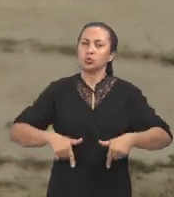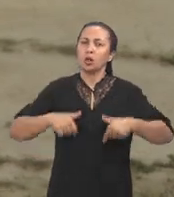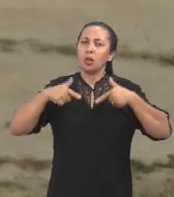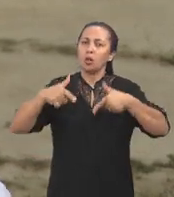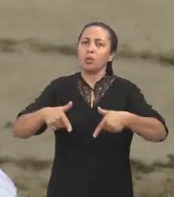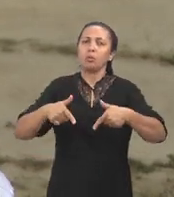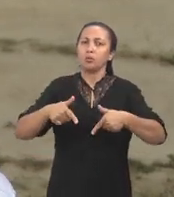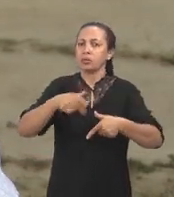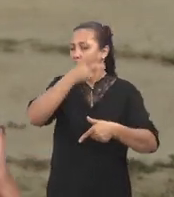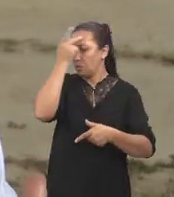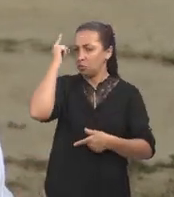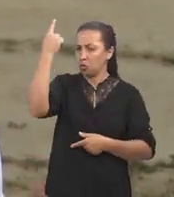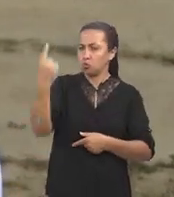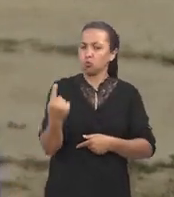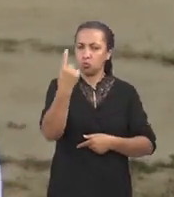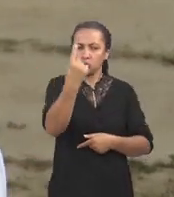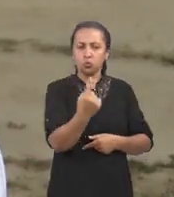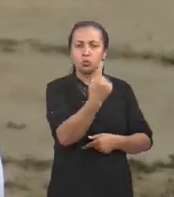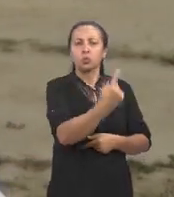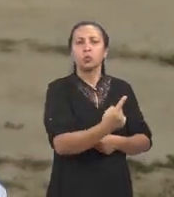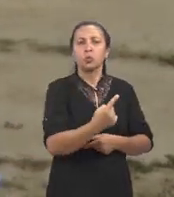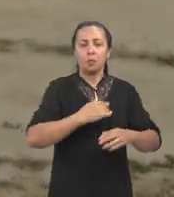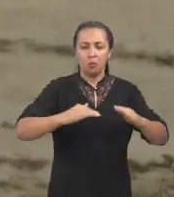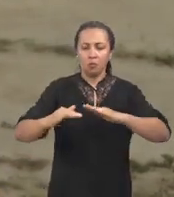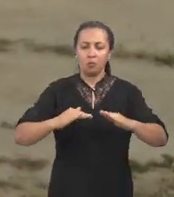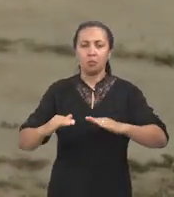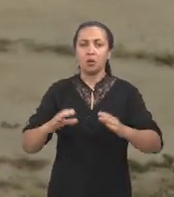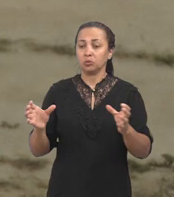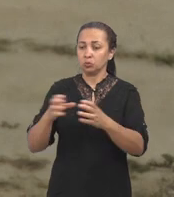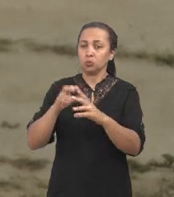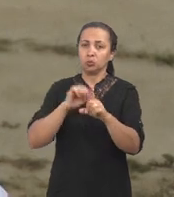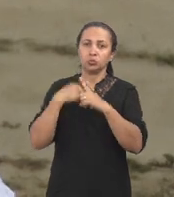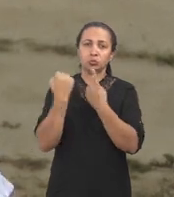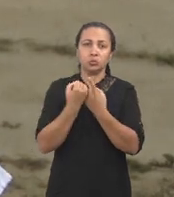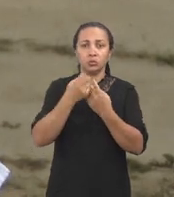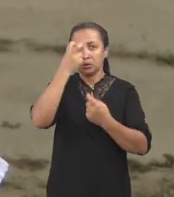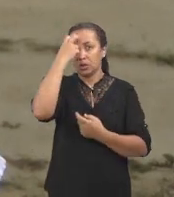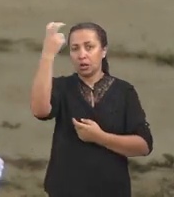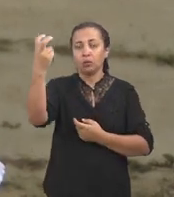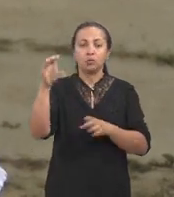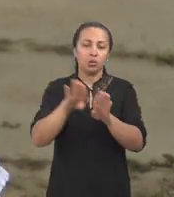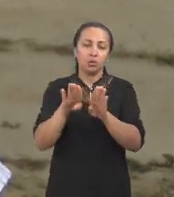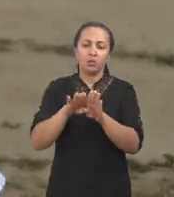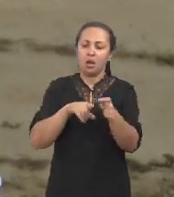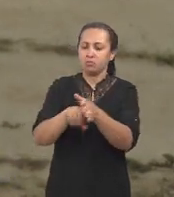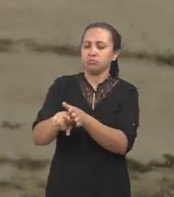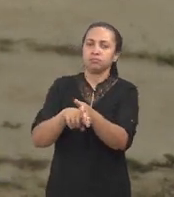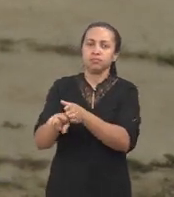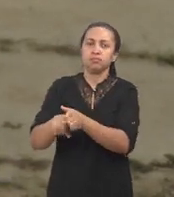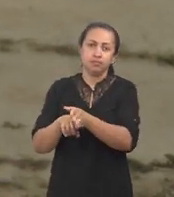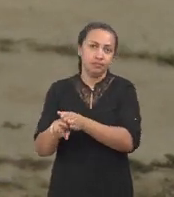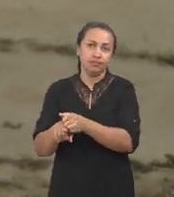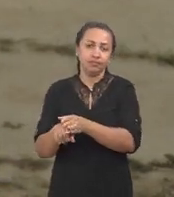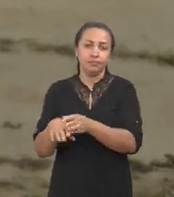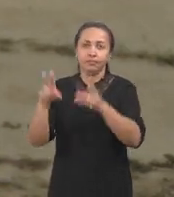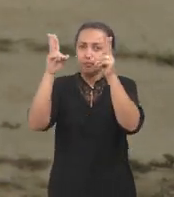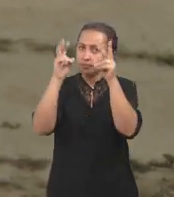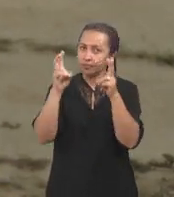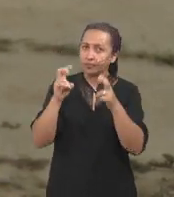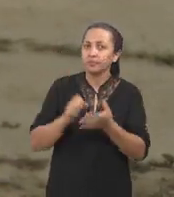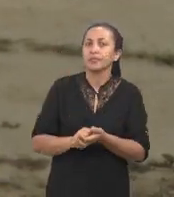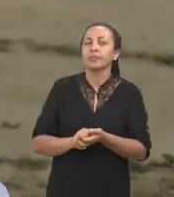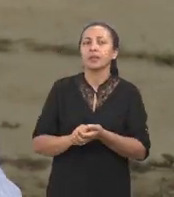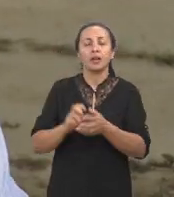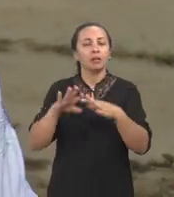lutas dos sujeitos né dos sujeitos históricos coletivos dos movimentos sociais do Campo dos intelectuais que pesquisam essa